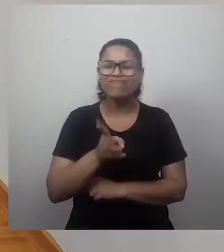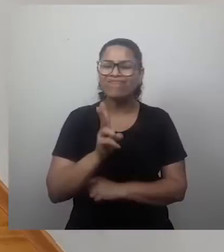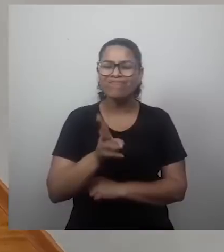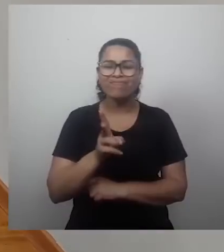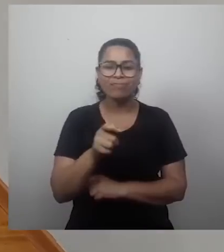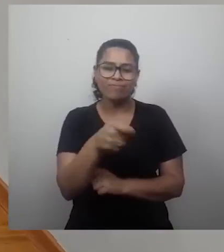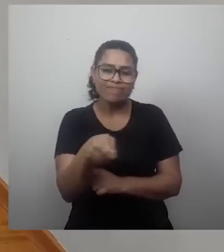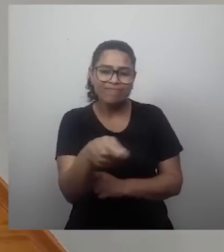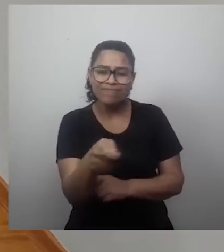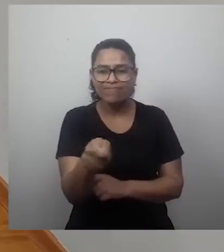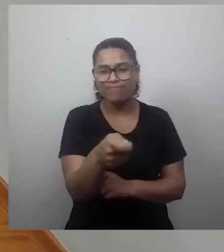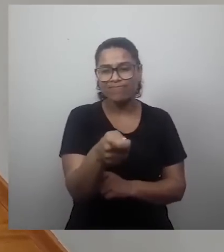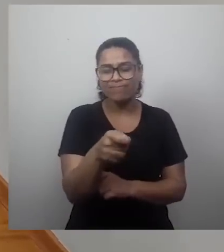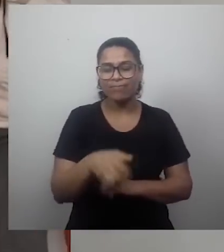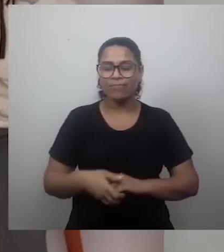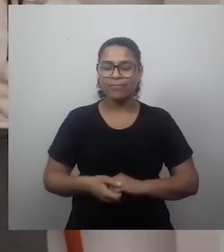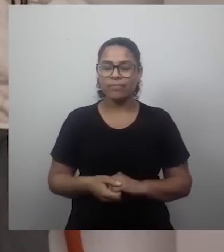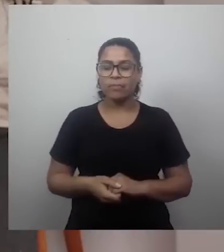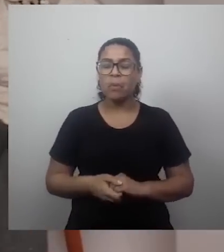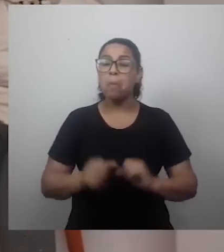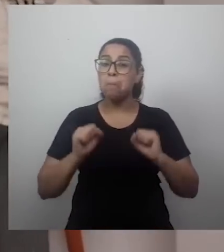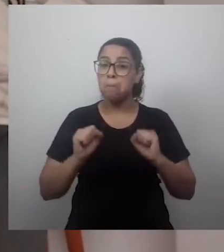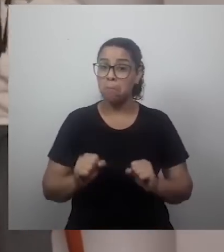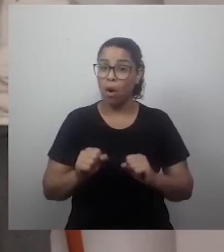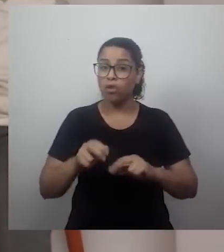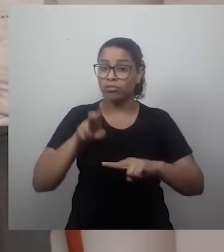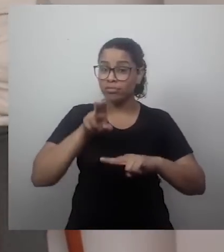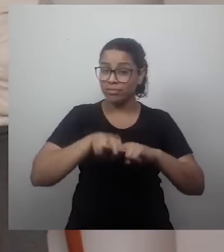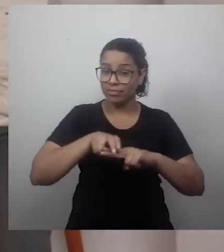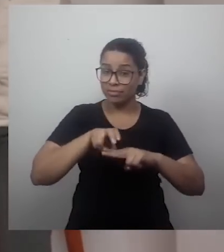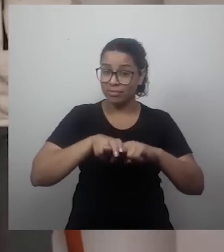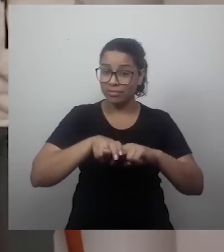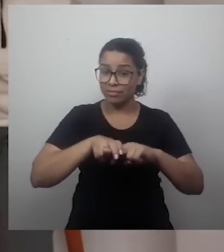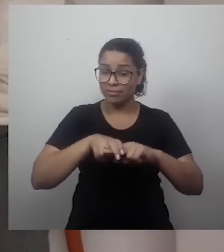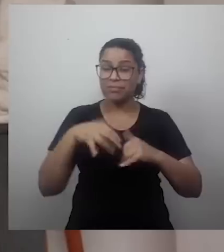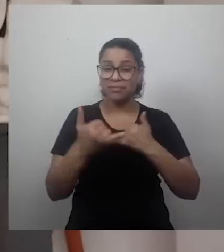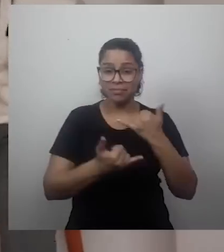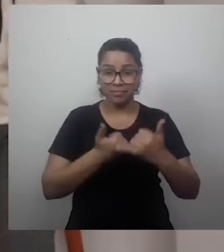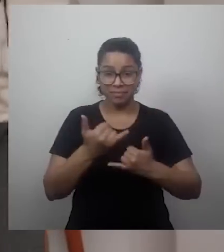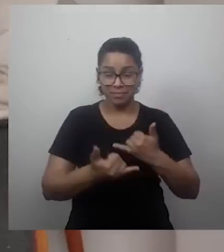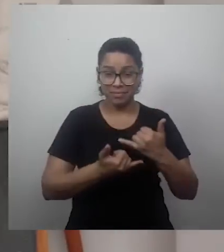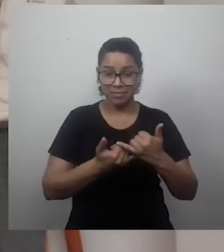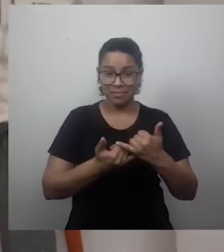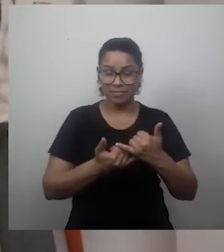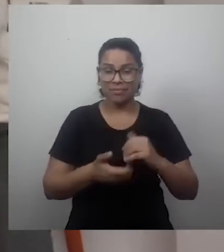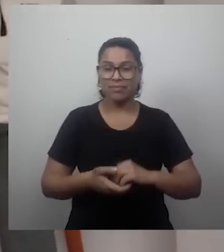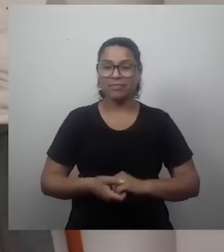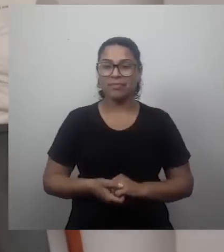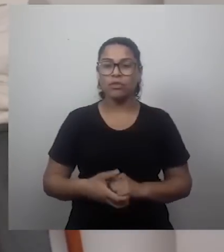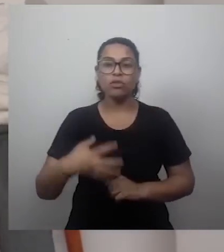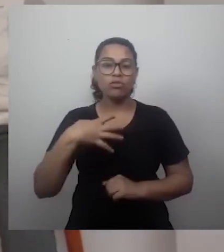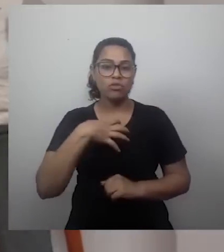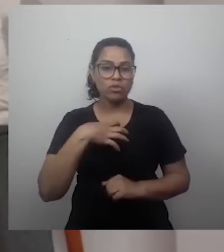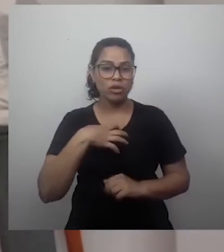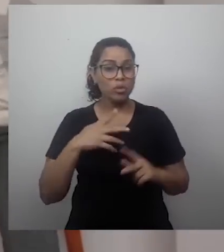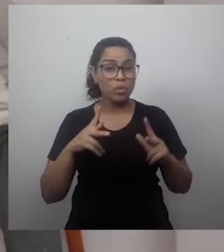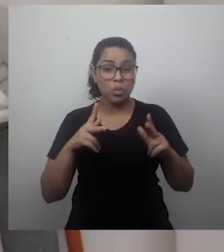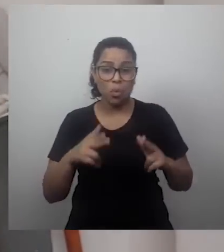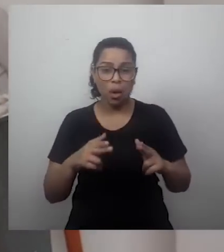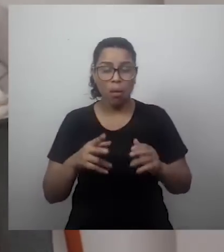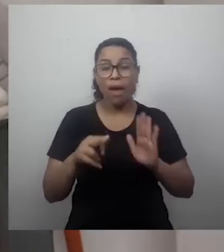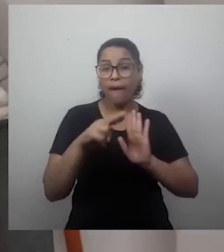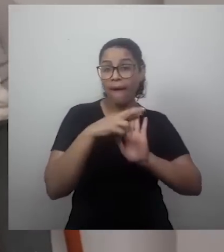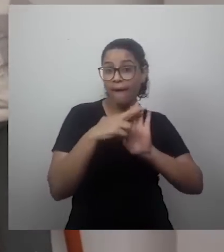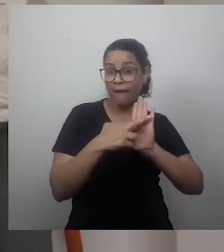esgrima. Vocês também podem experimentar a esgrima sentado ou sentada, na cadeira. Das duas